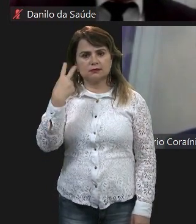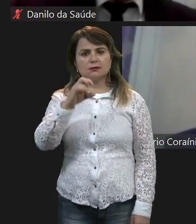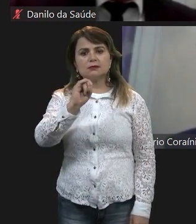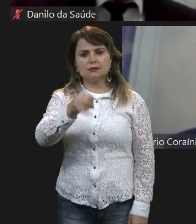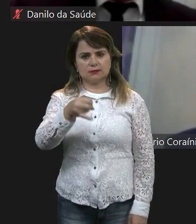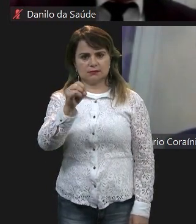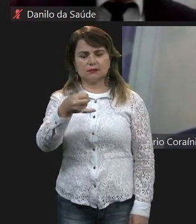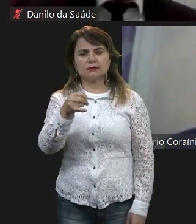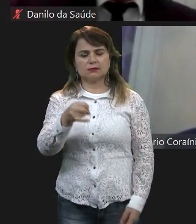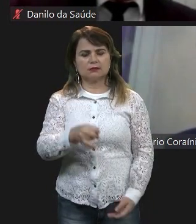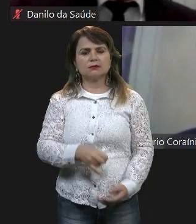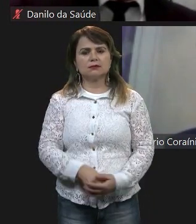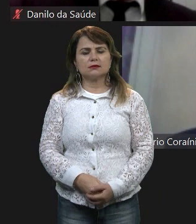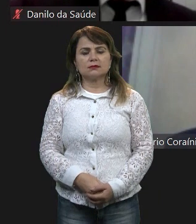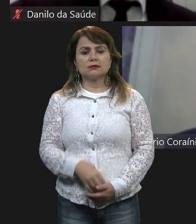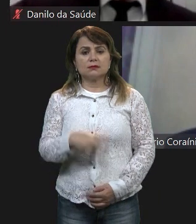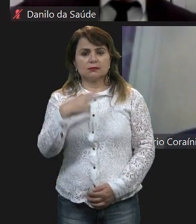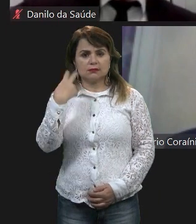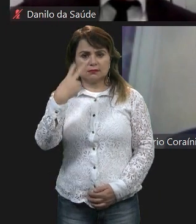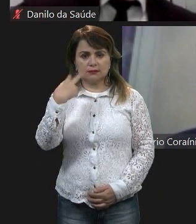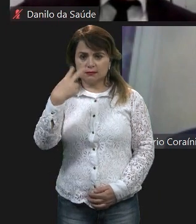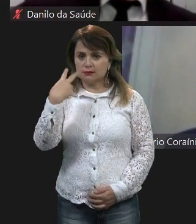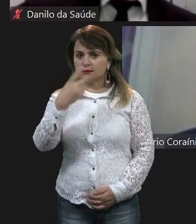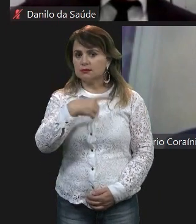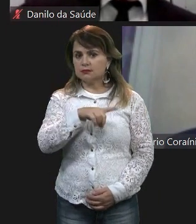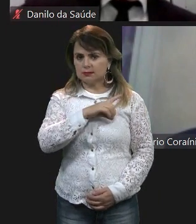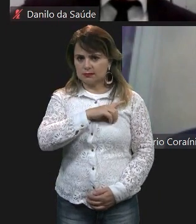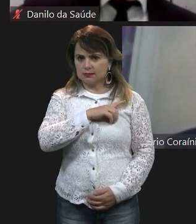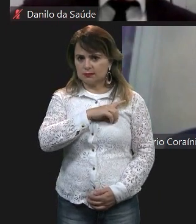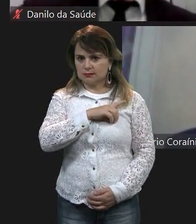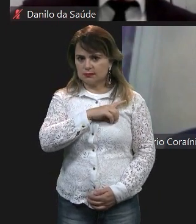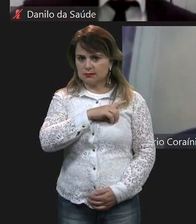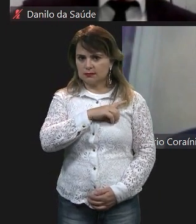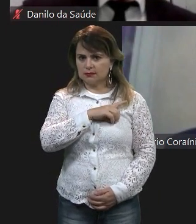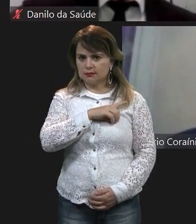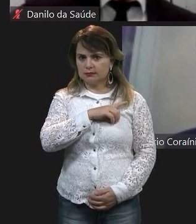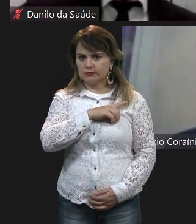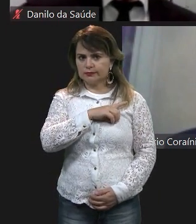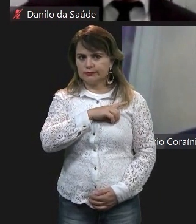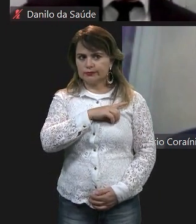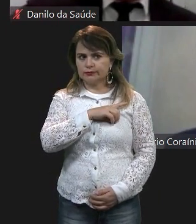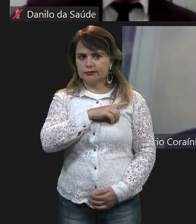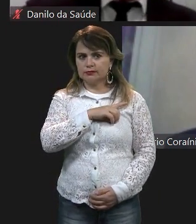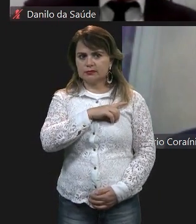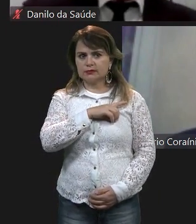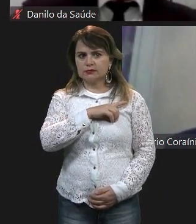Sim. Vereador delegado Wilson Damasceno.